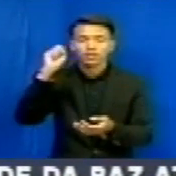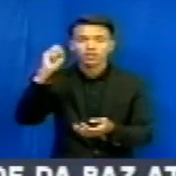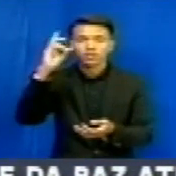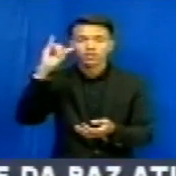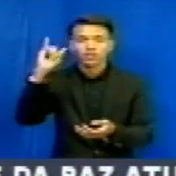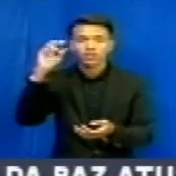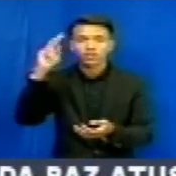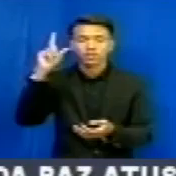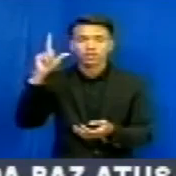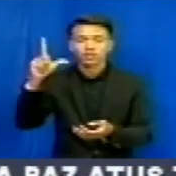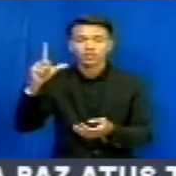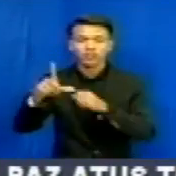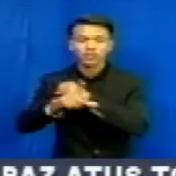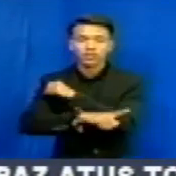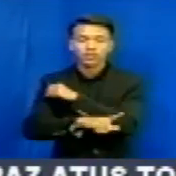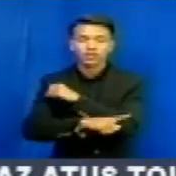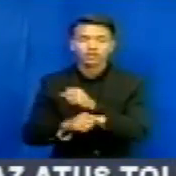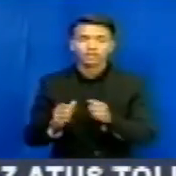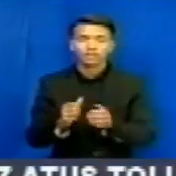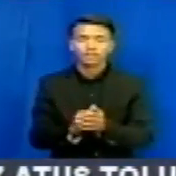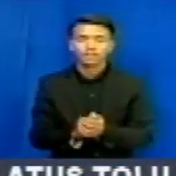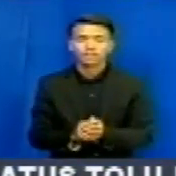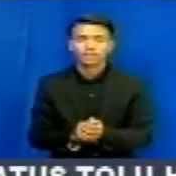Loyola, Casaitlixa.